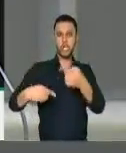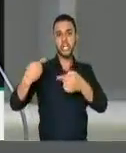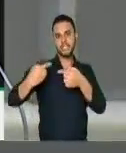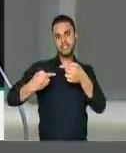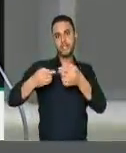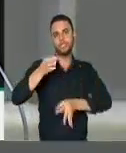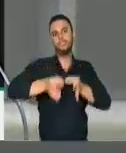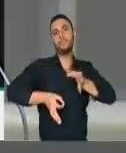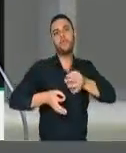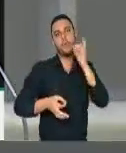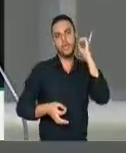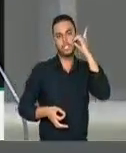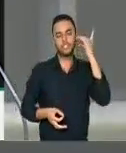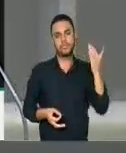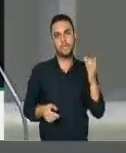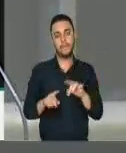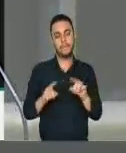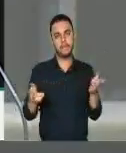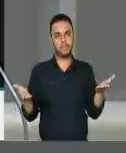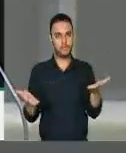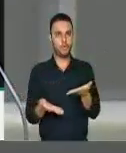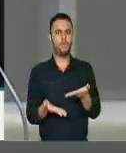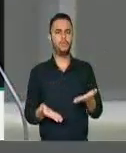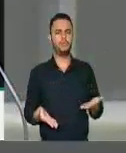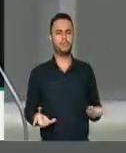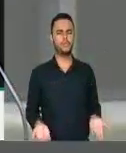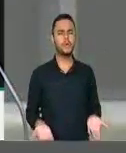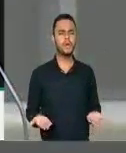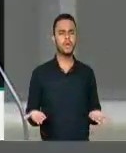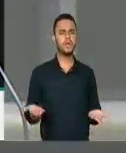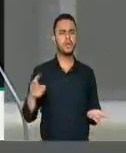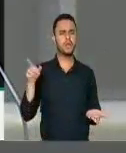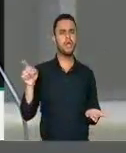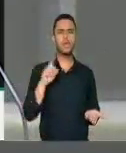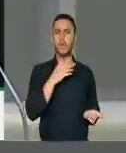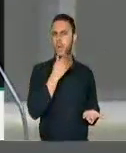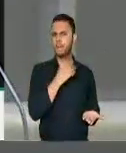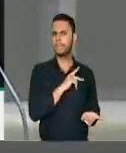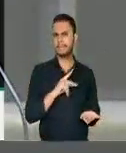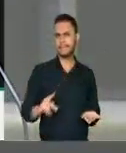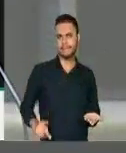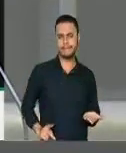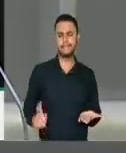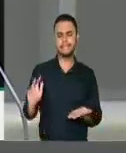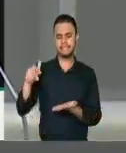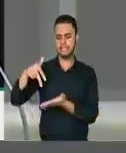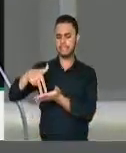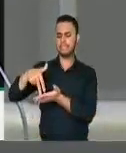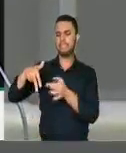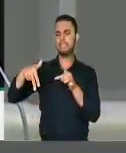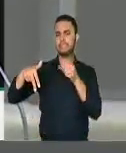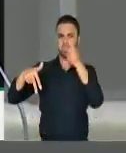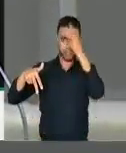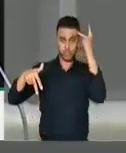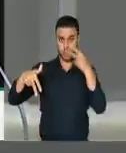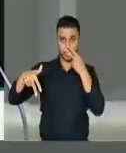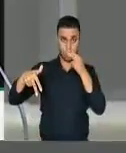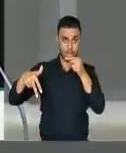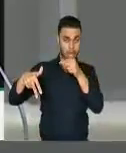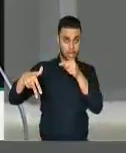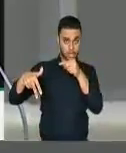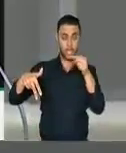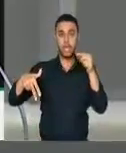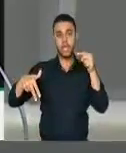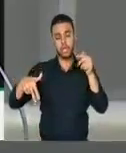Hoje, quando o presidente que encontra-se sobre suspeita de ter